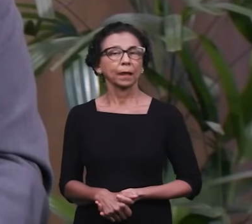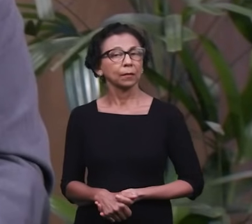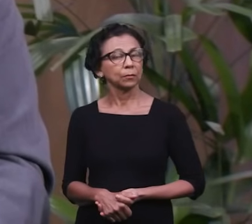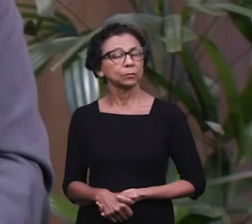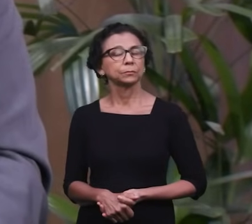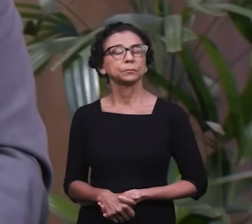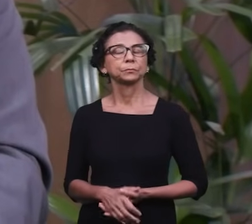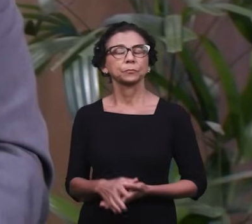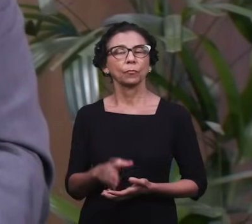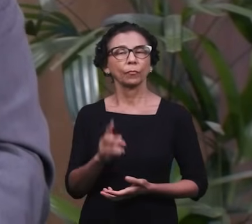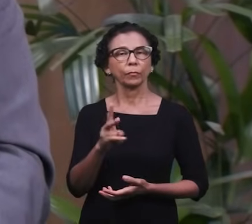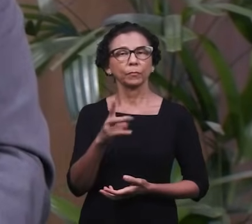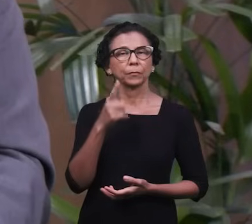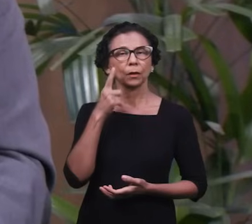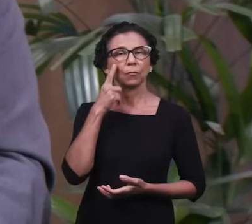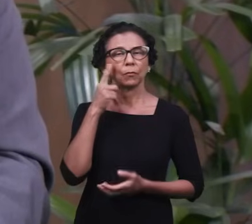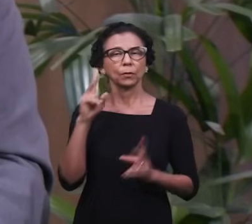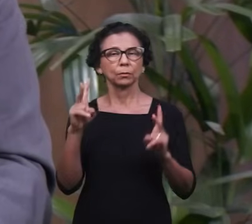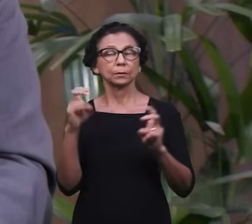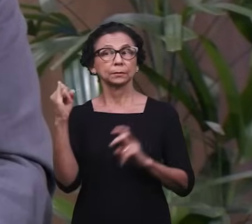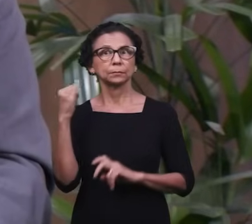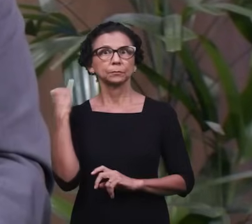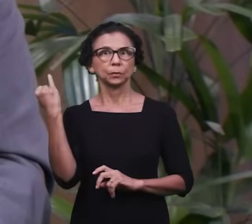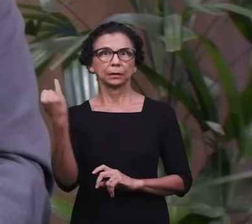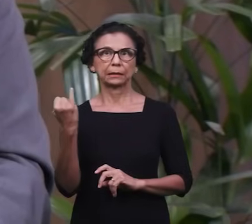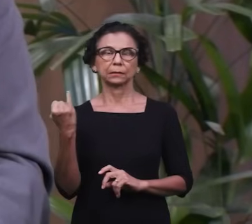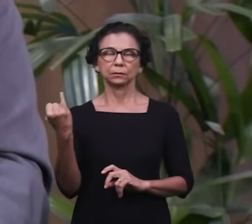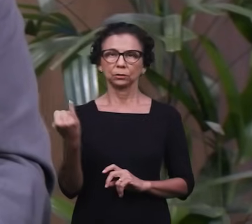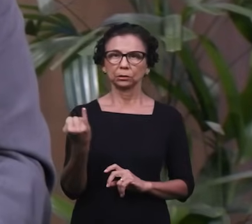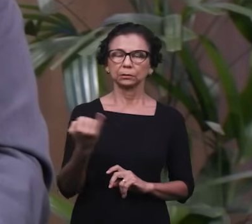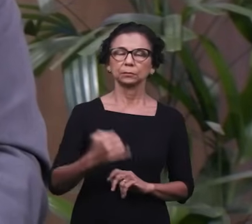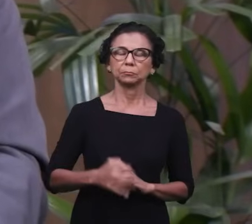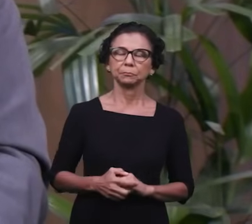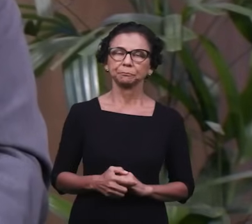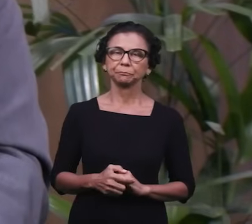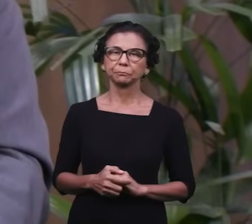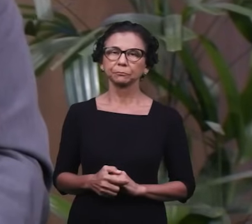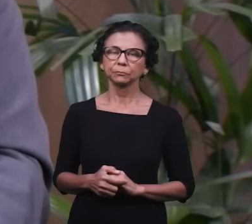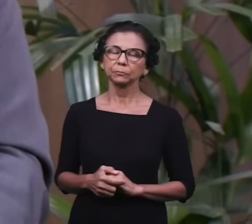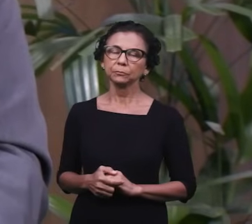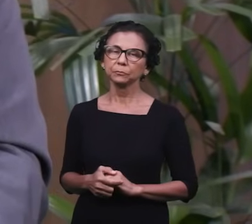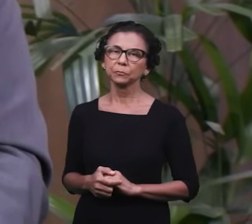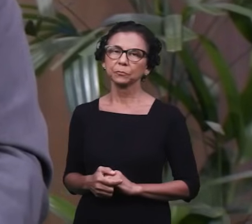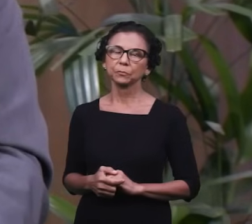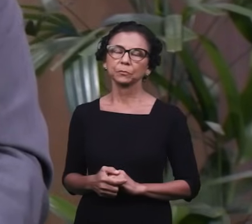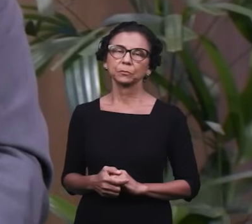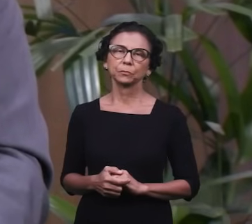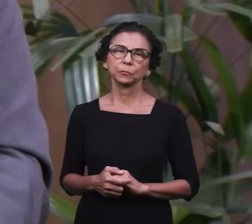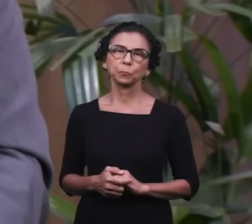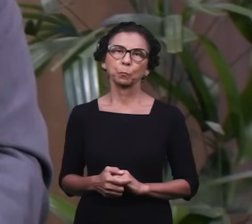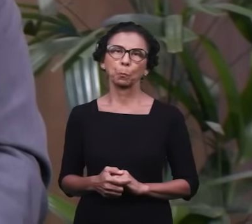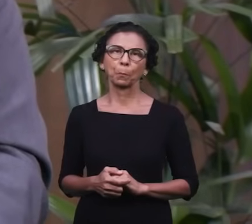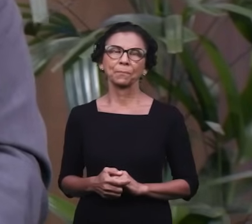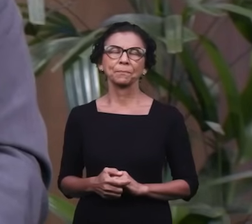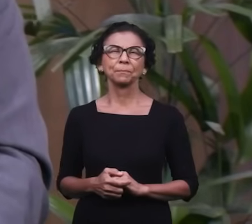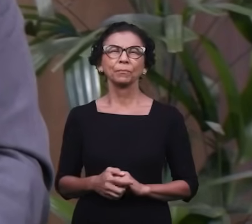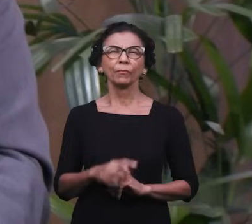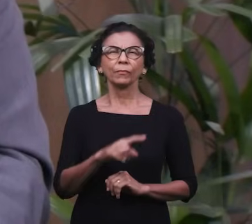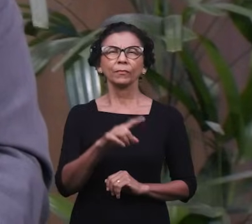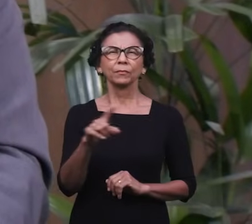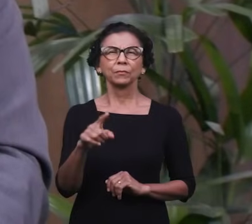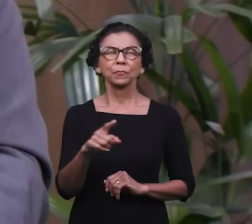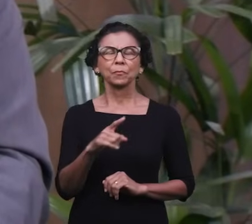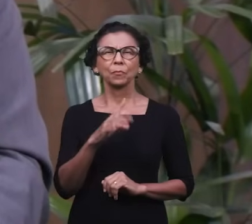grande relevância para as nossas vidas. No dia de hoje, nós vamos falar sobre TEA. Você já ouviu